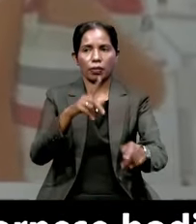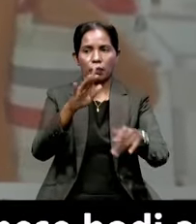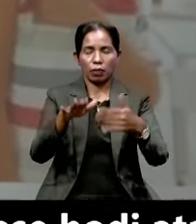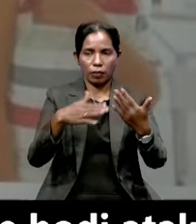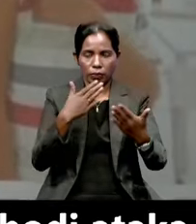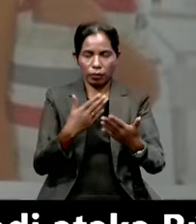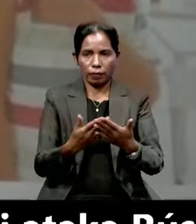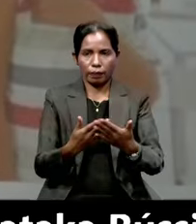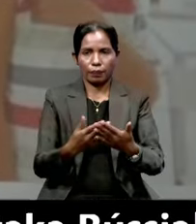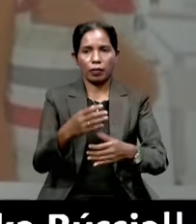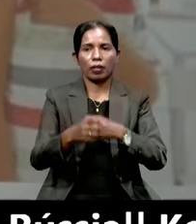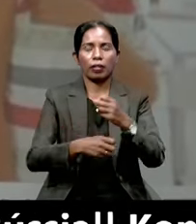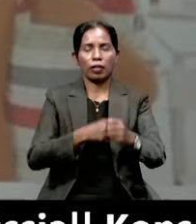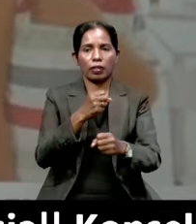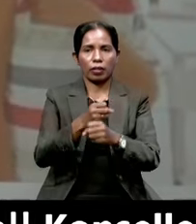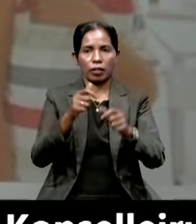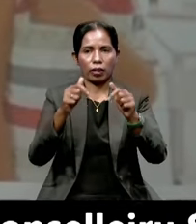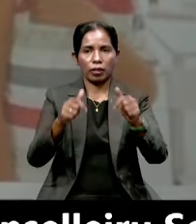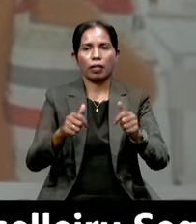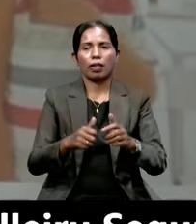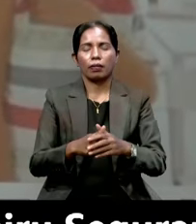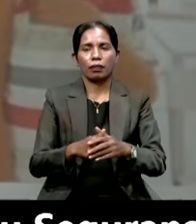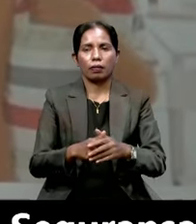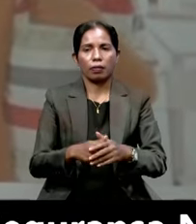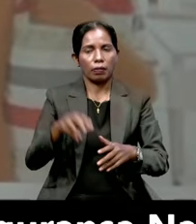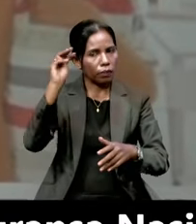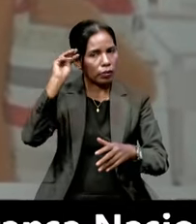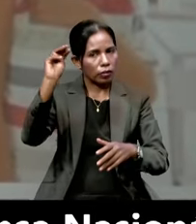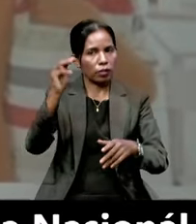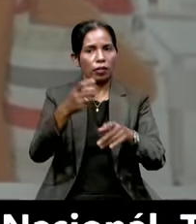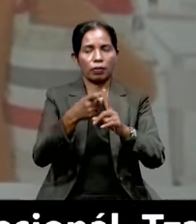kata iha tinan idan ne laran Ministério Liuhusi,